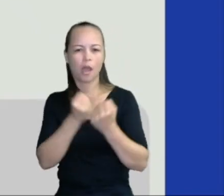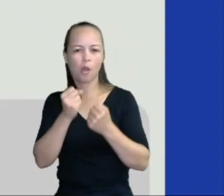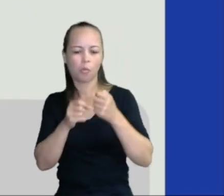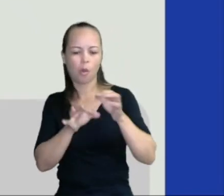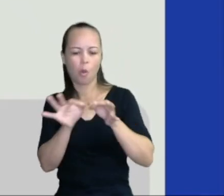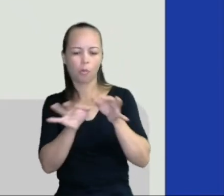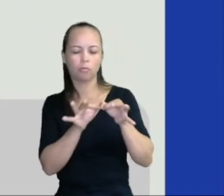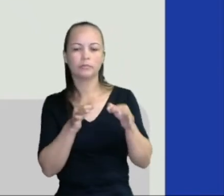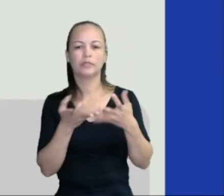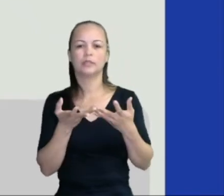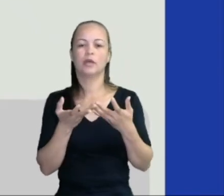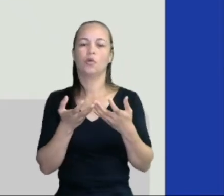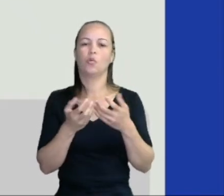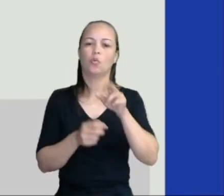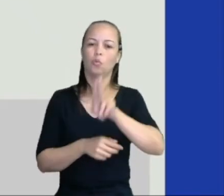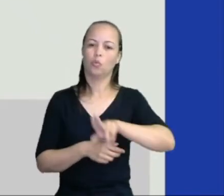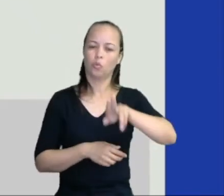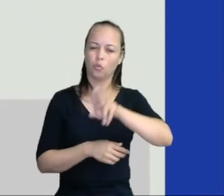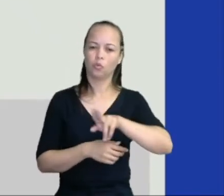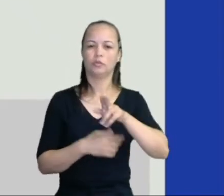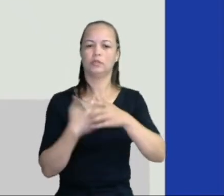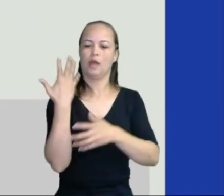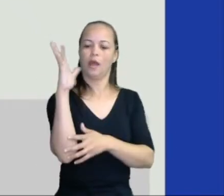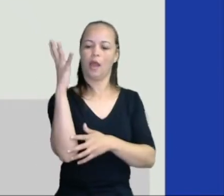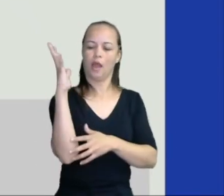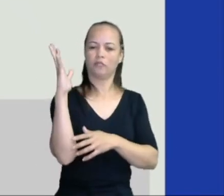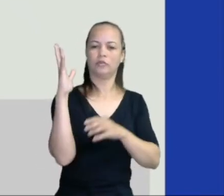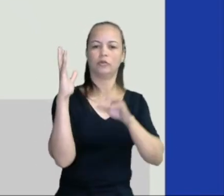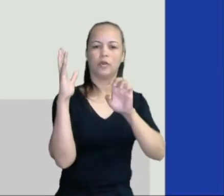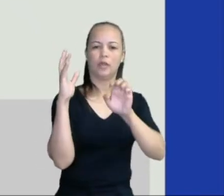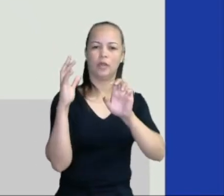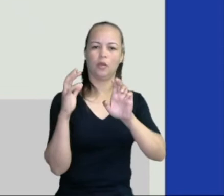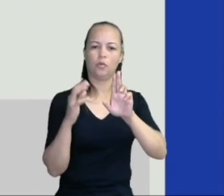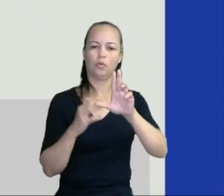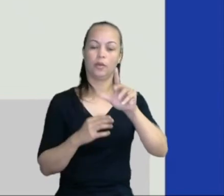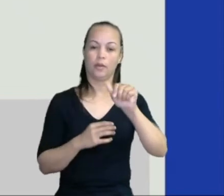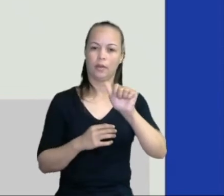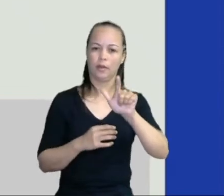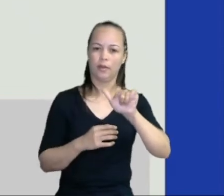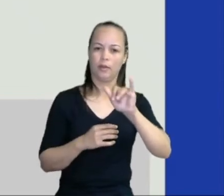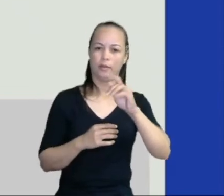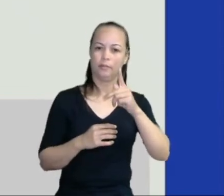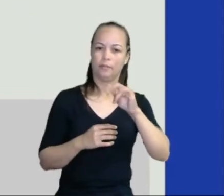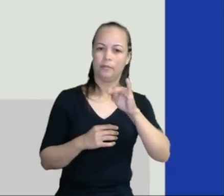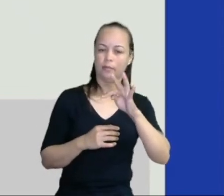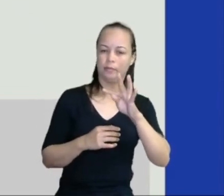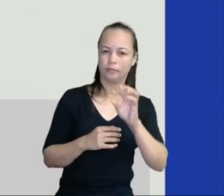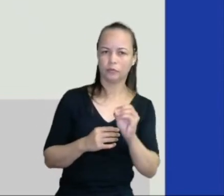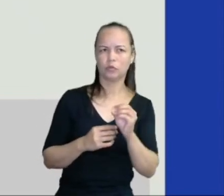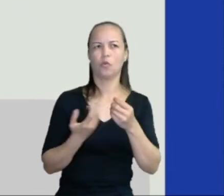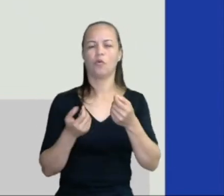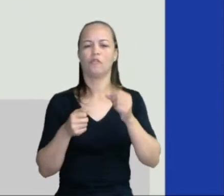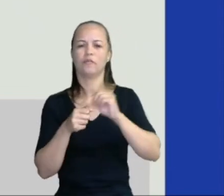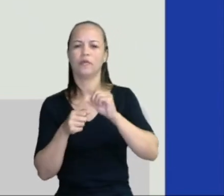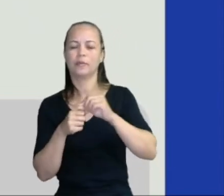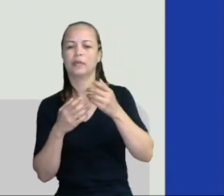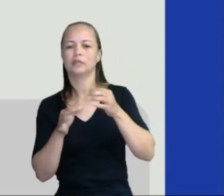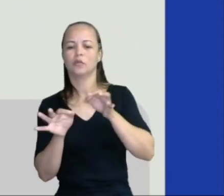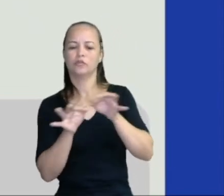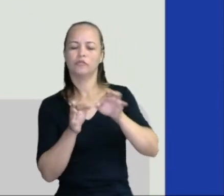eucalipto, é uma das árvores que a gente utiliza. Para fabricação de móveis também de